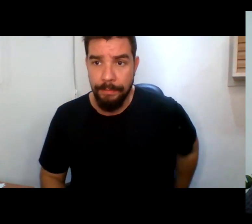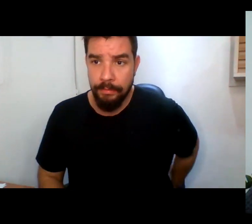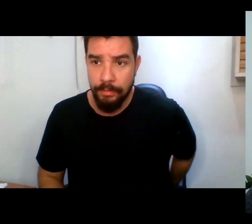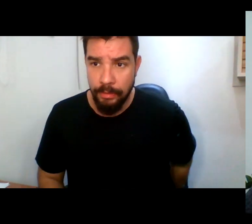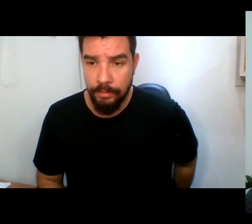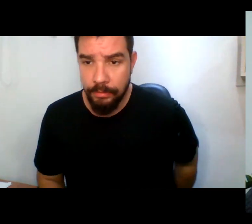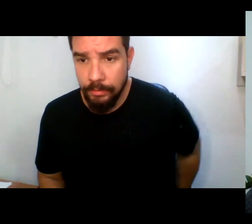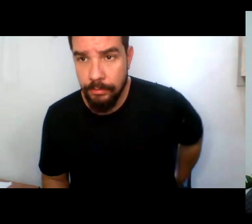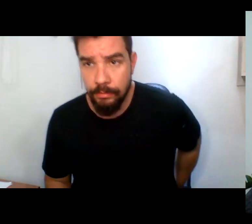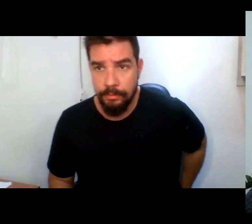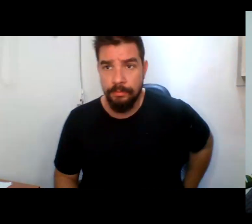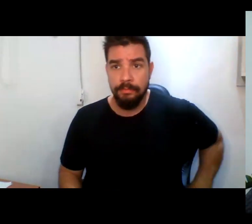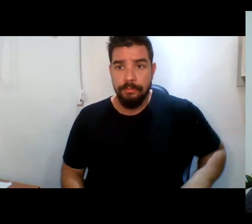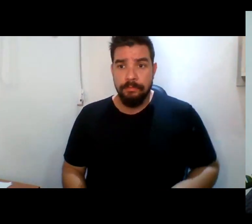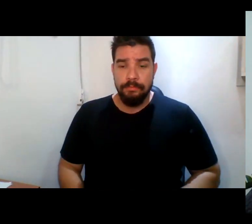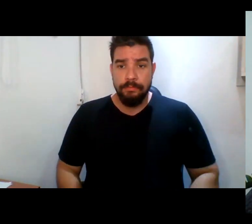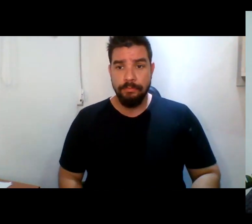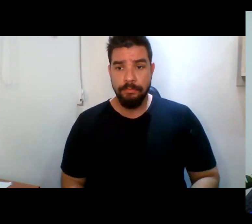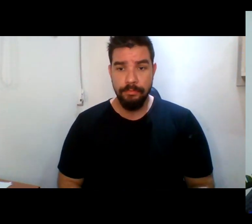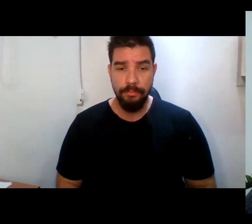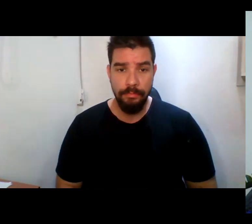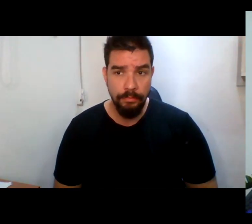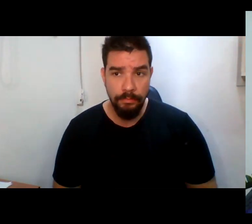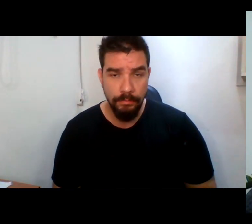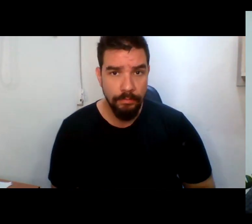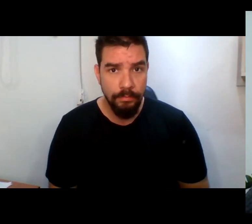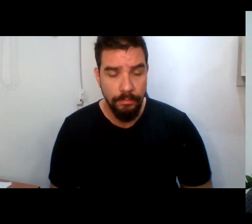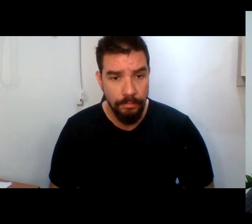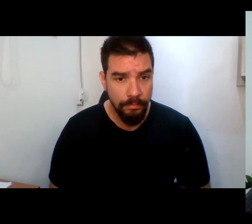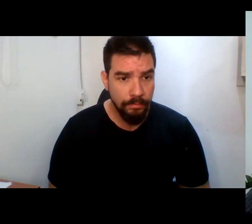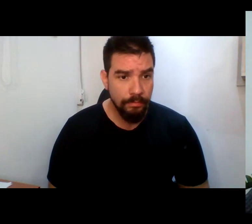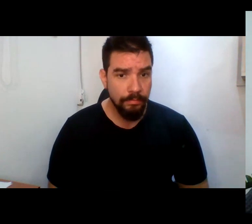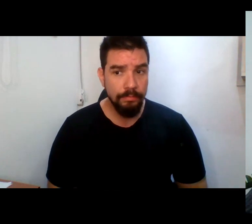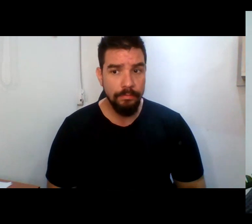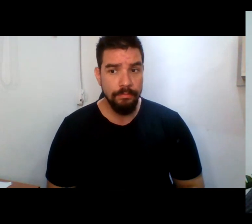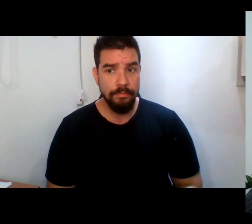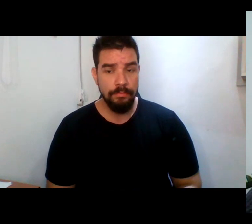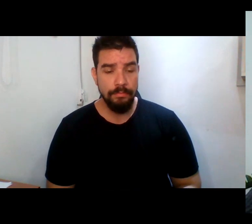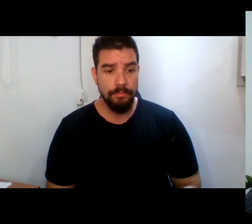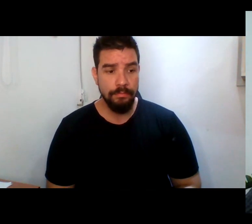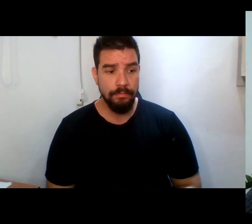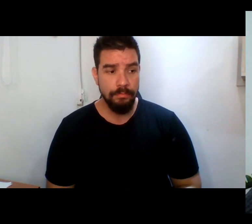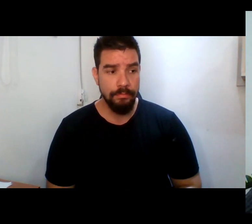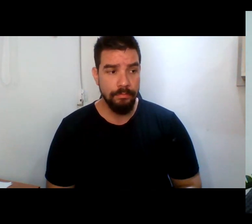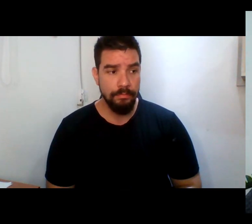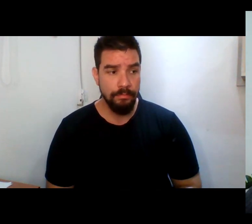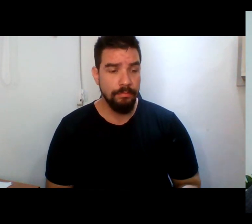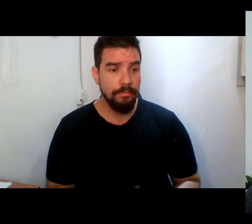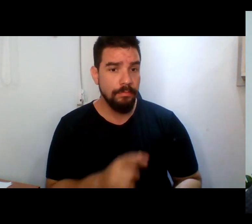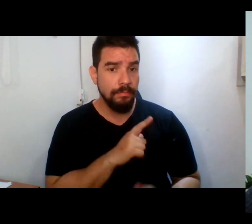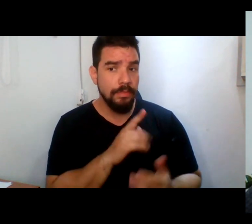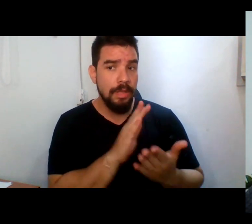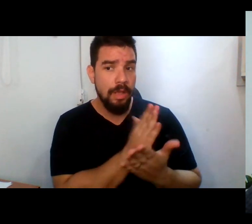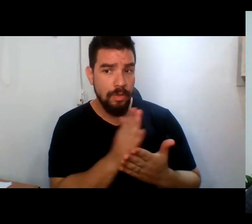Eu ainda estou terminando, sabe? Termina essa semana, mas ainda tem algumas pendências.